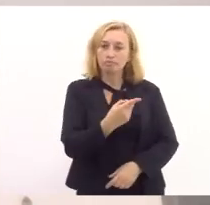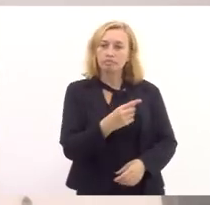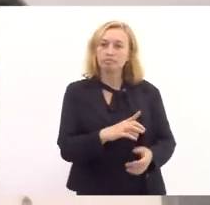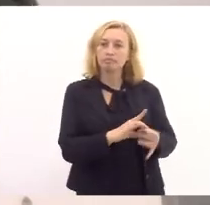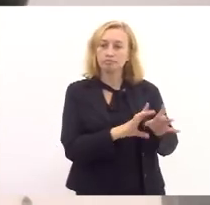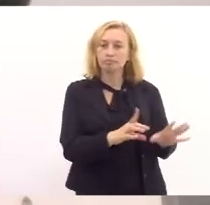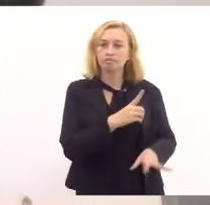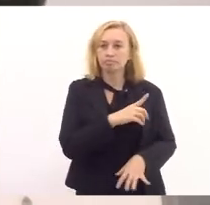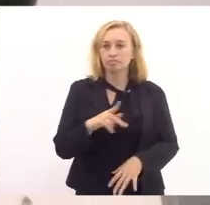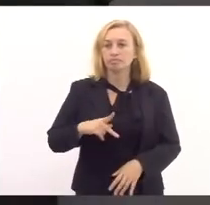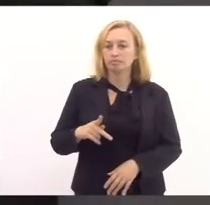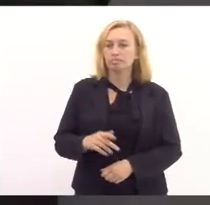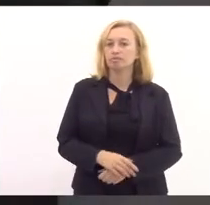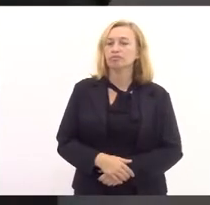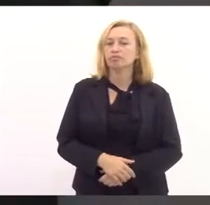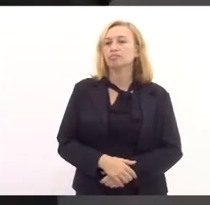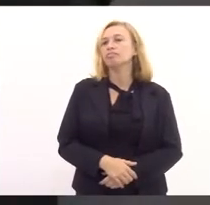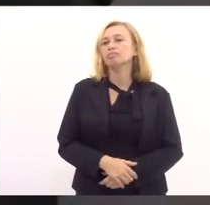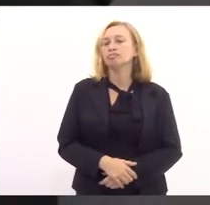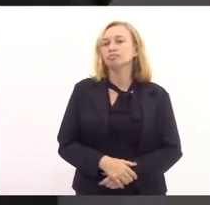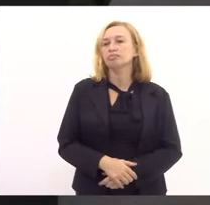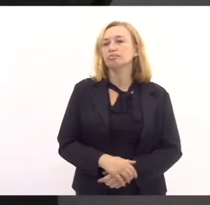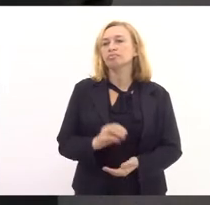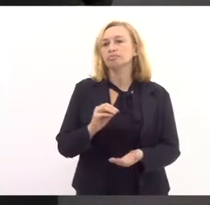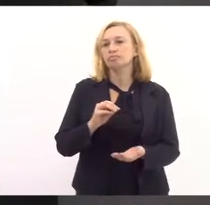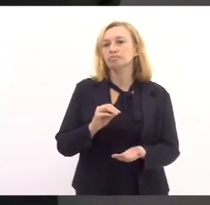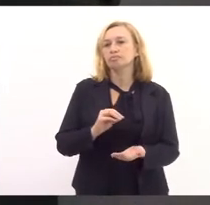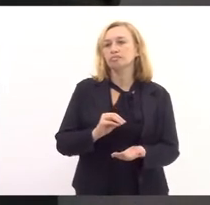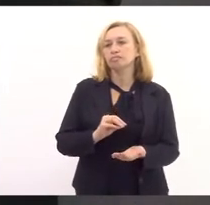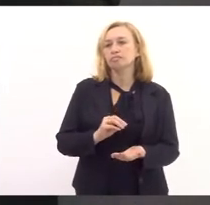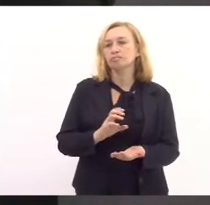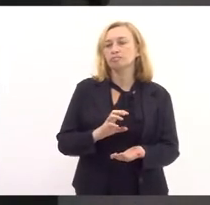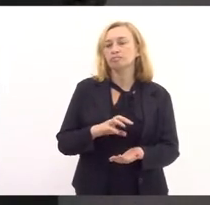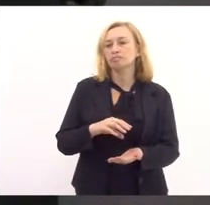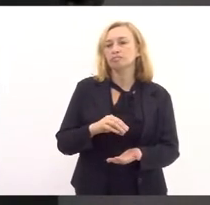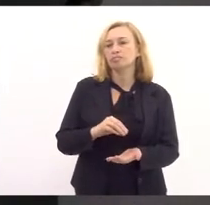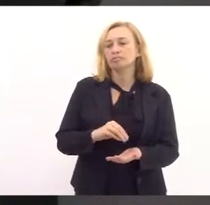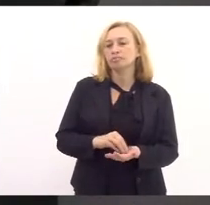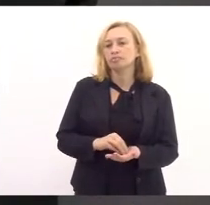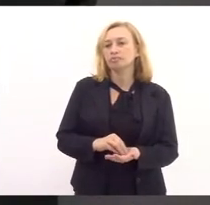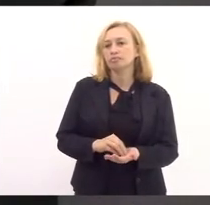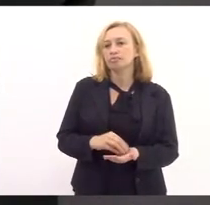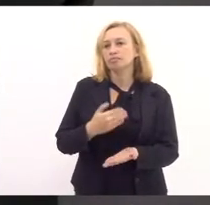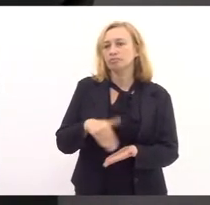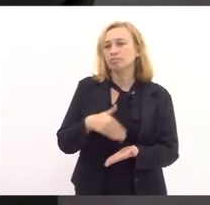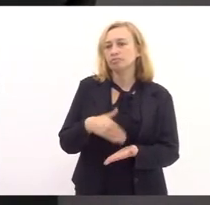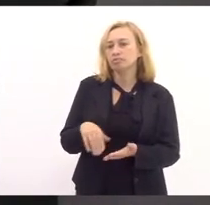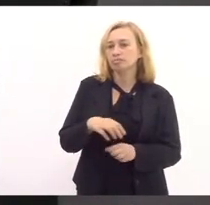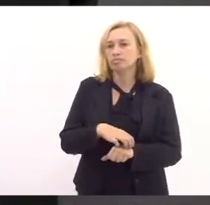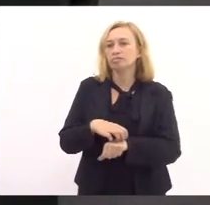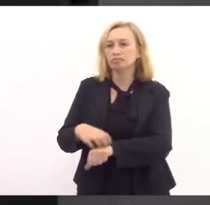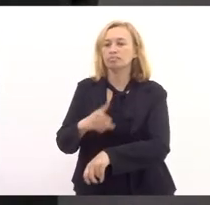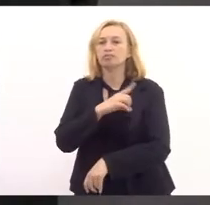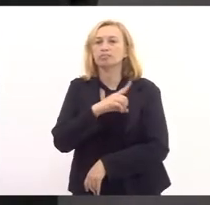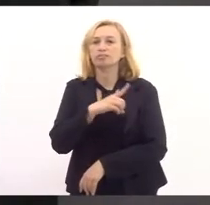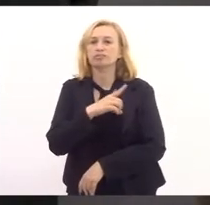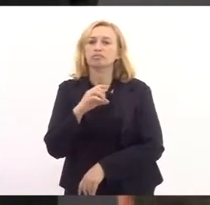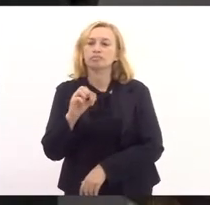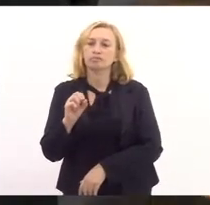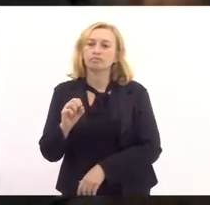Sem problema nenhum. Falta a Secretaria de Transporte, o delegado e a Supervia. Aí o Chau entra em